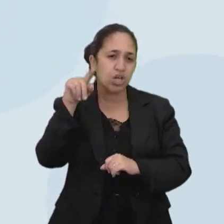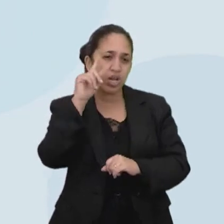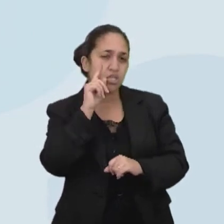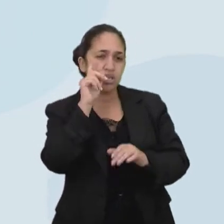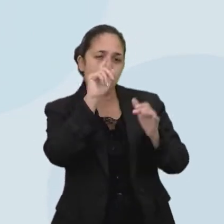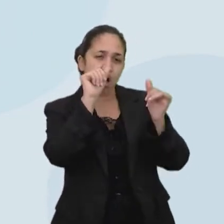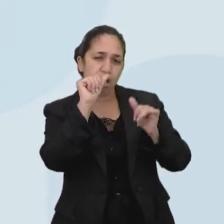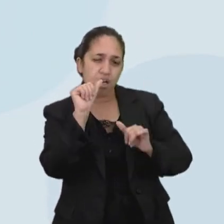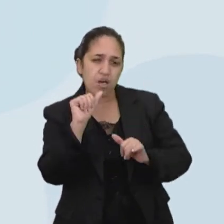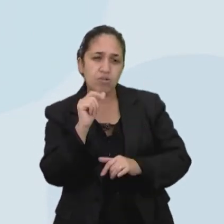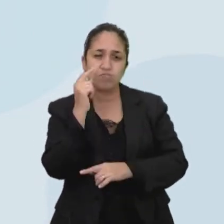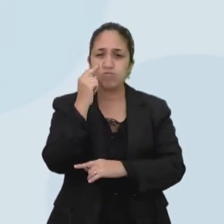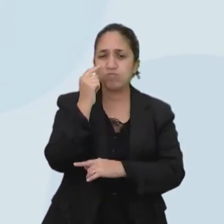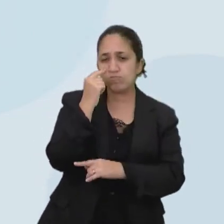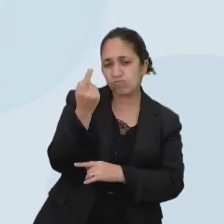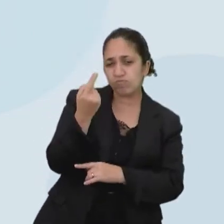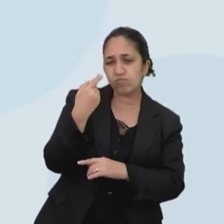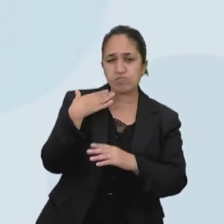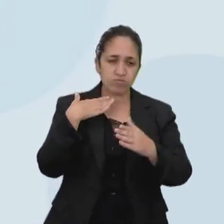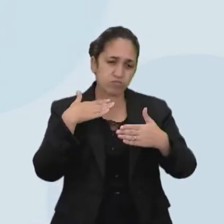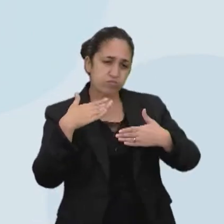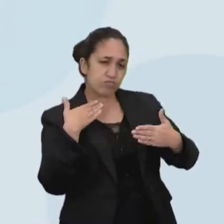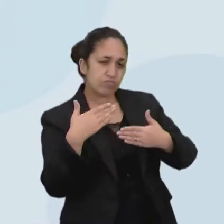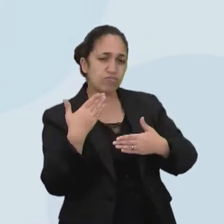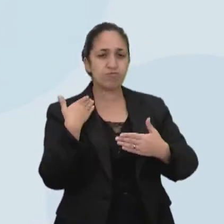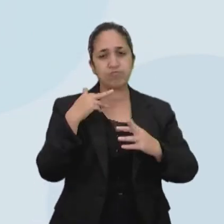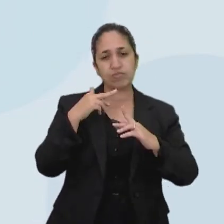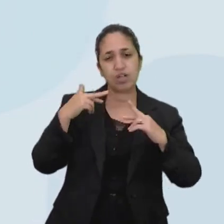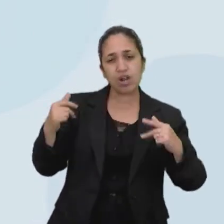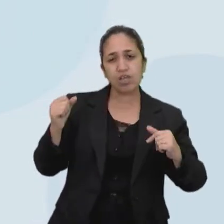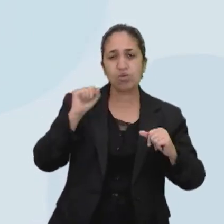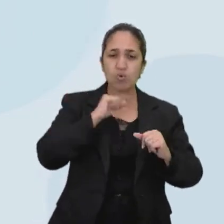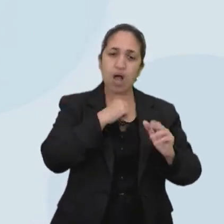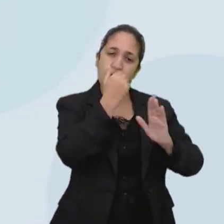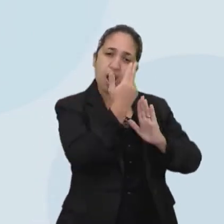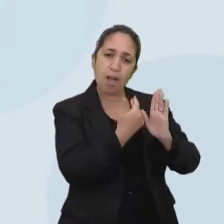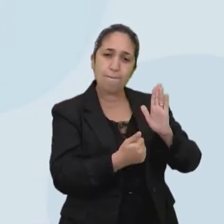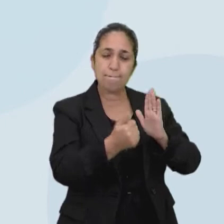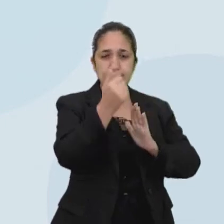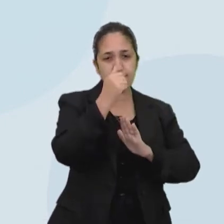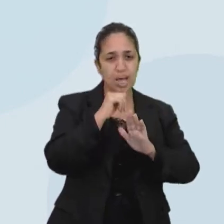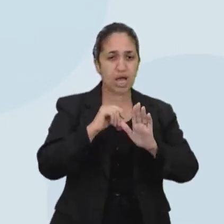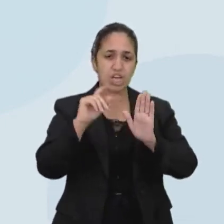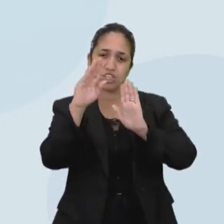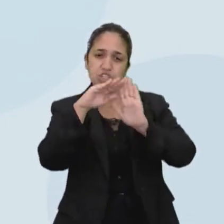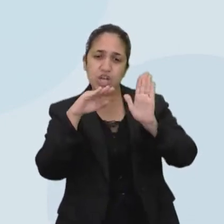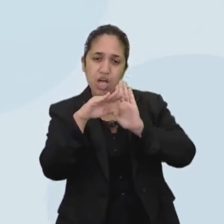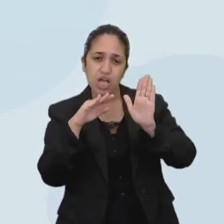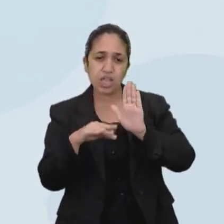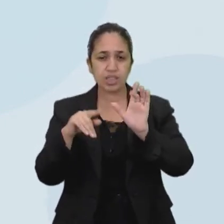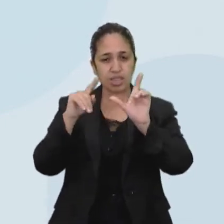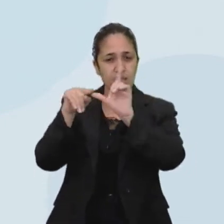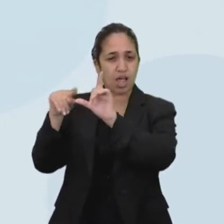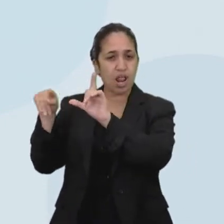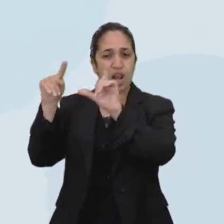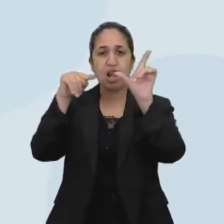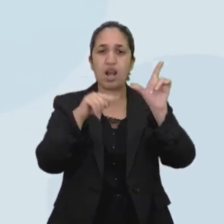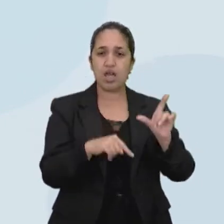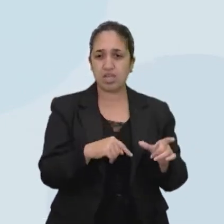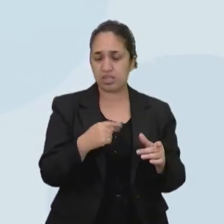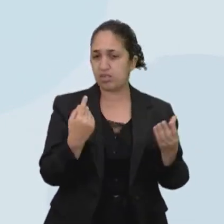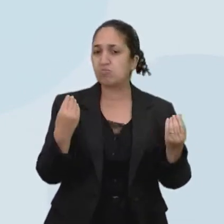né, a conversação entre as linguagens, né, tanto a imagem como a parte escrita, né. Revisar um texto é